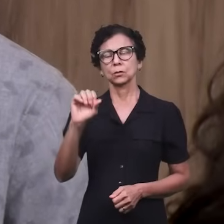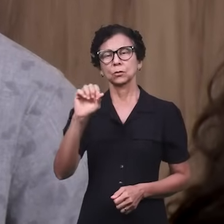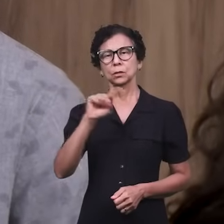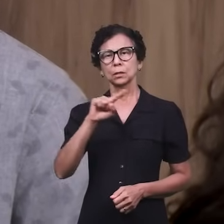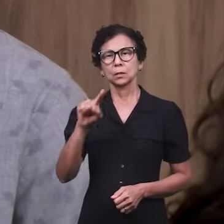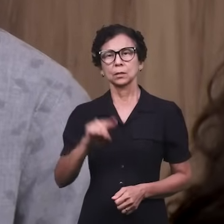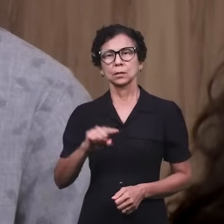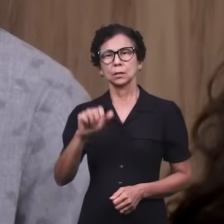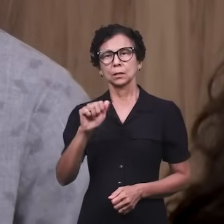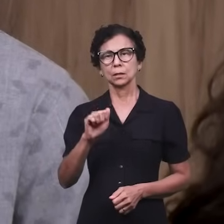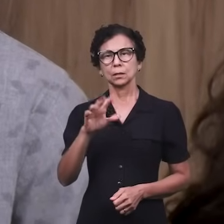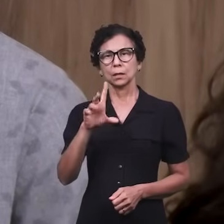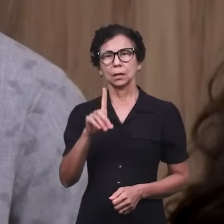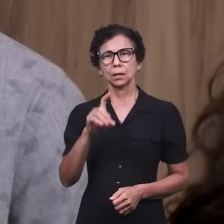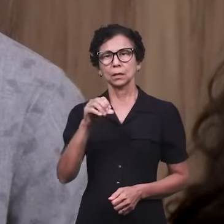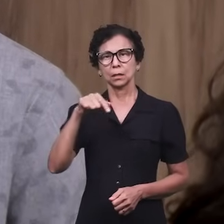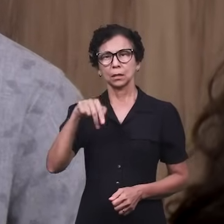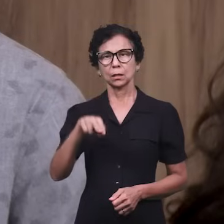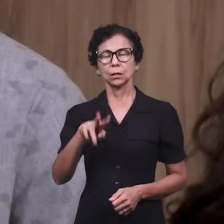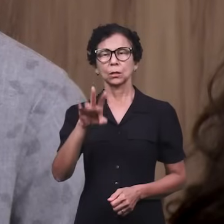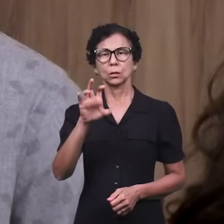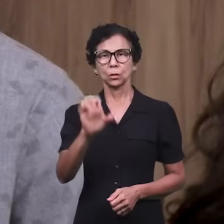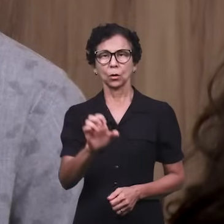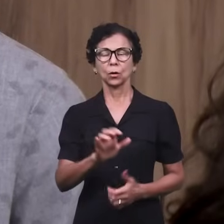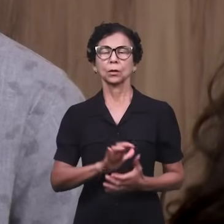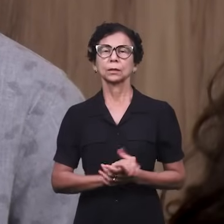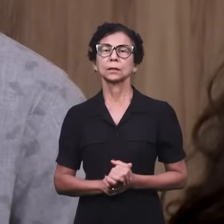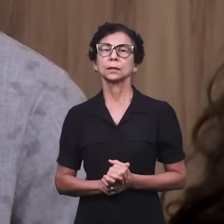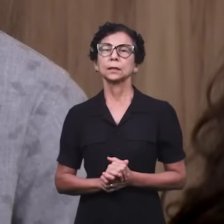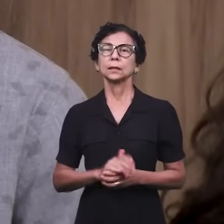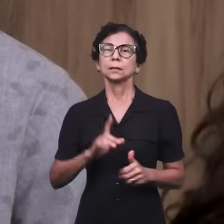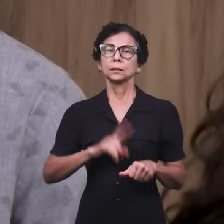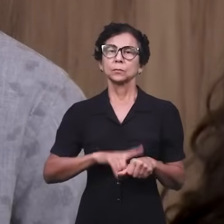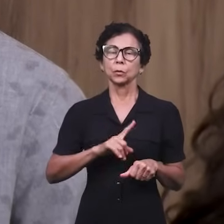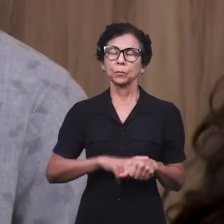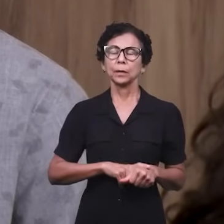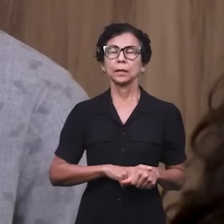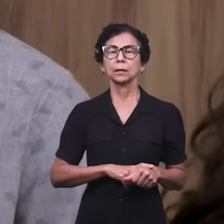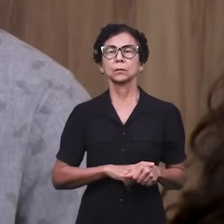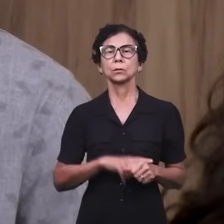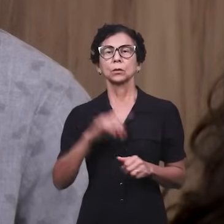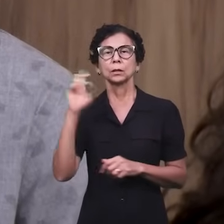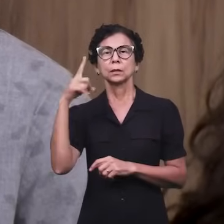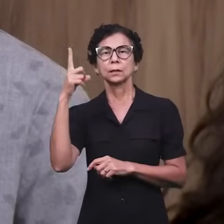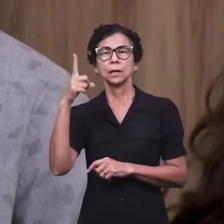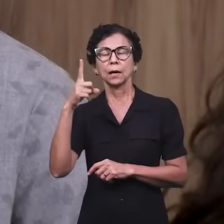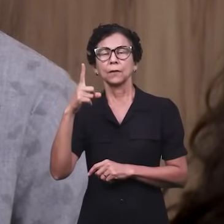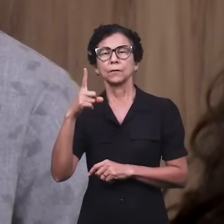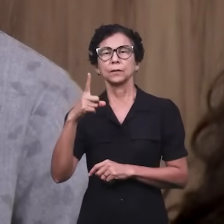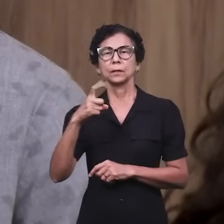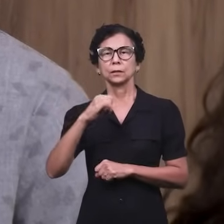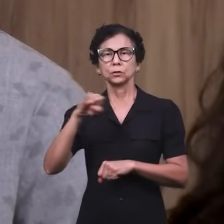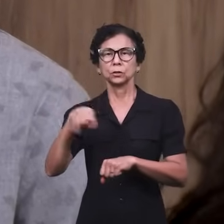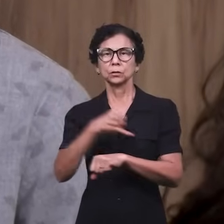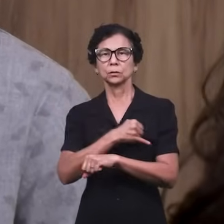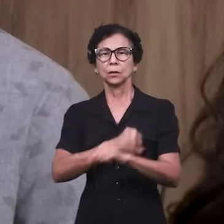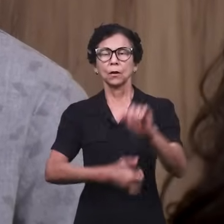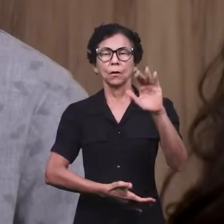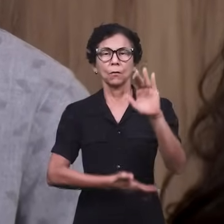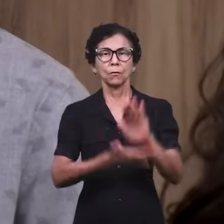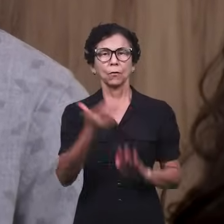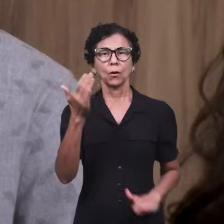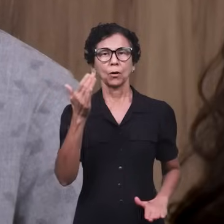mesma passagem Davi ele foge de Jerusalém por conta de uma rebelião do filho dele de